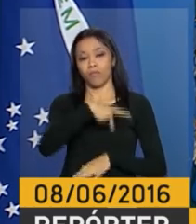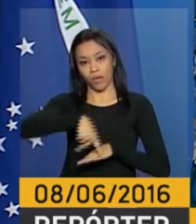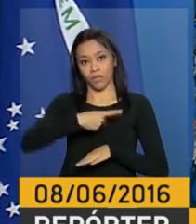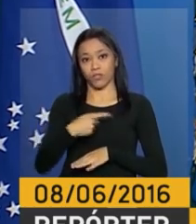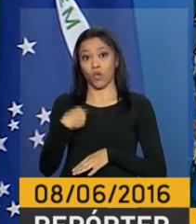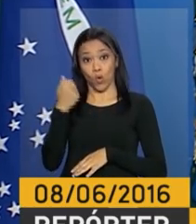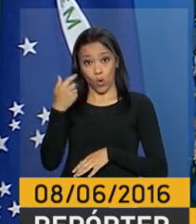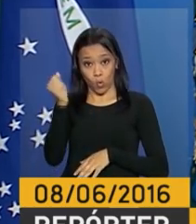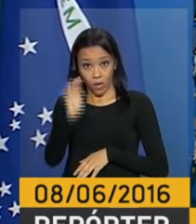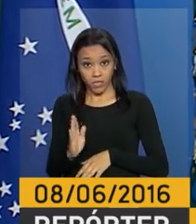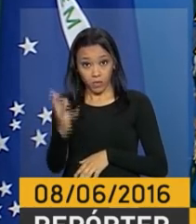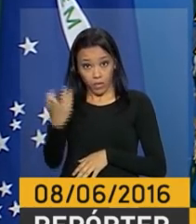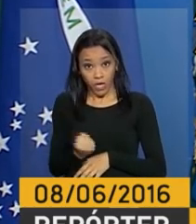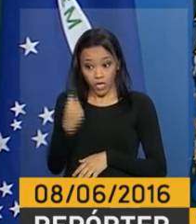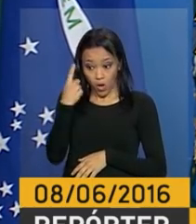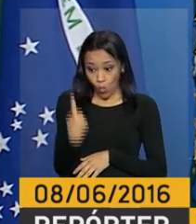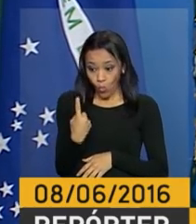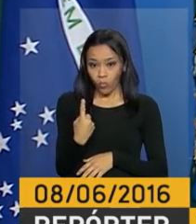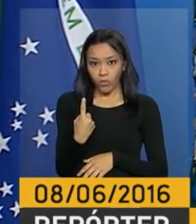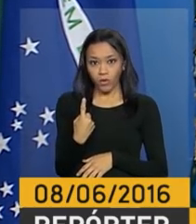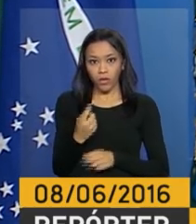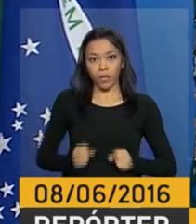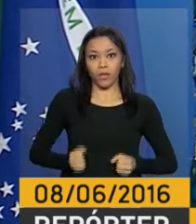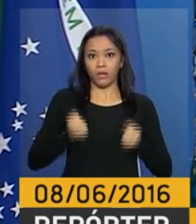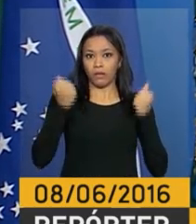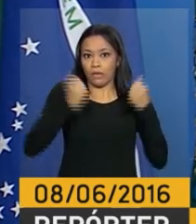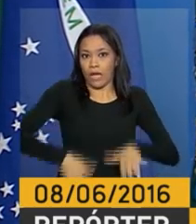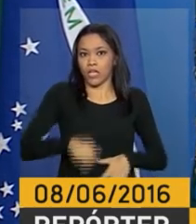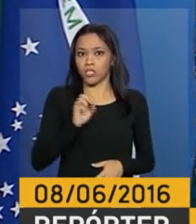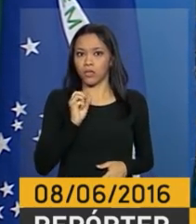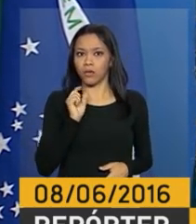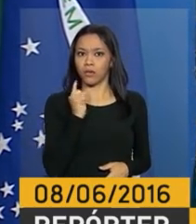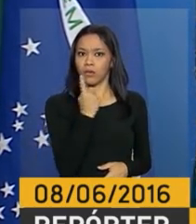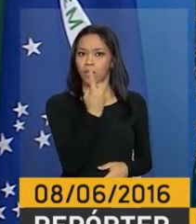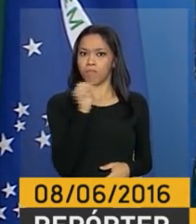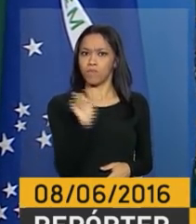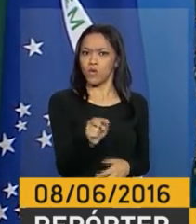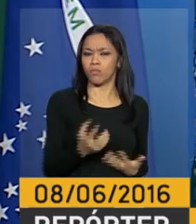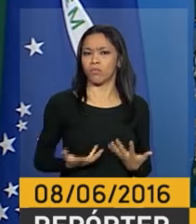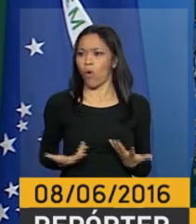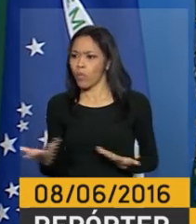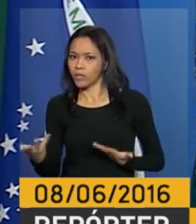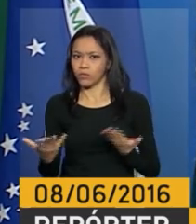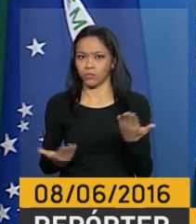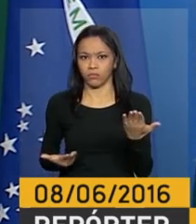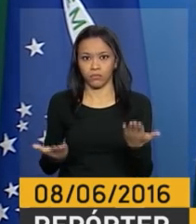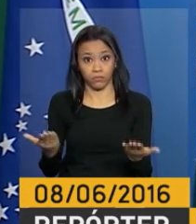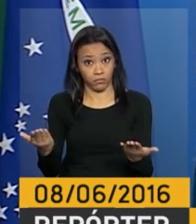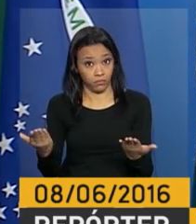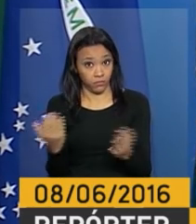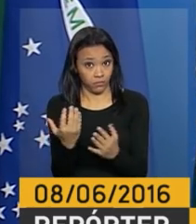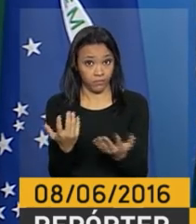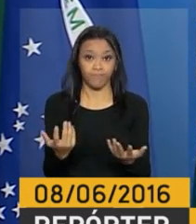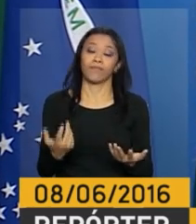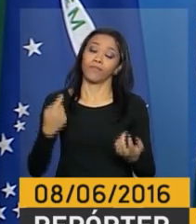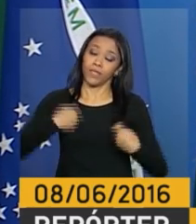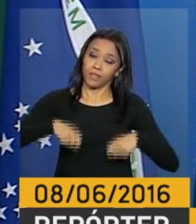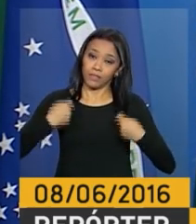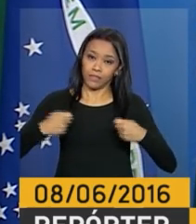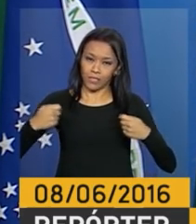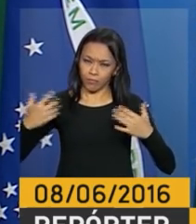um E gasta 1000 então nós precisamos né Nós precisamos recuperar esta